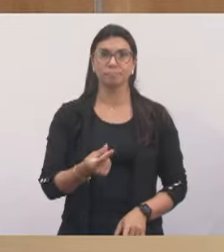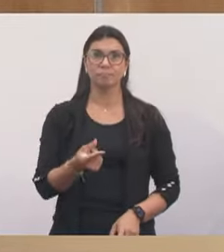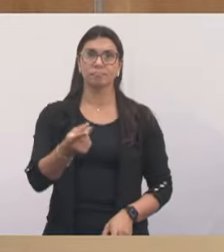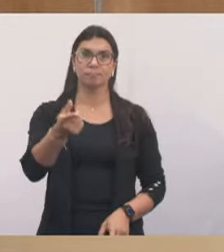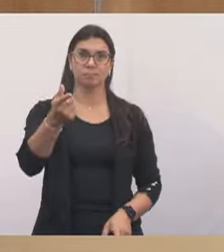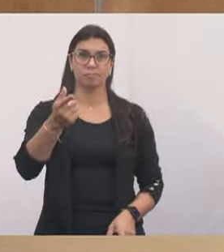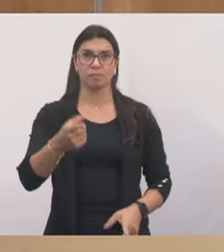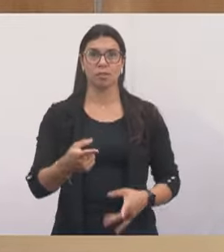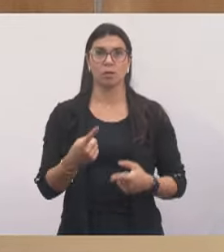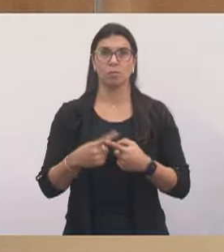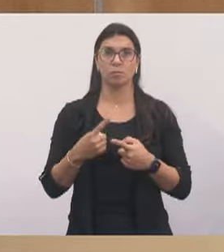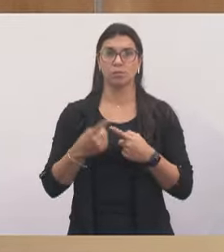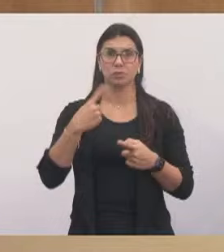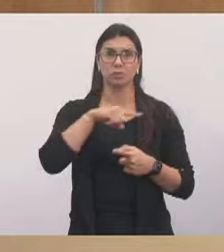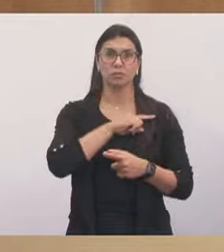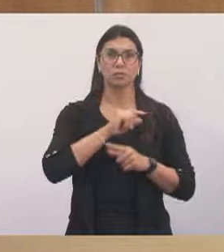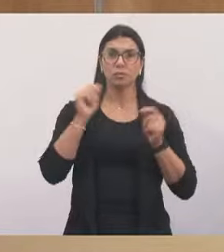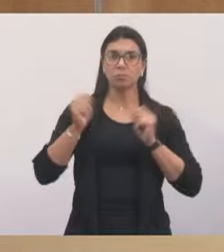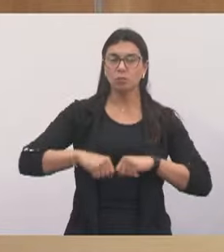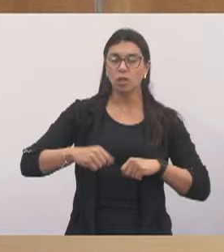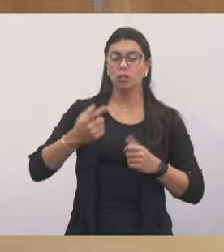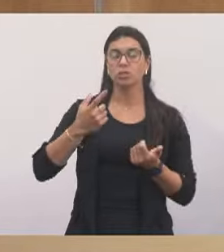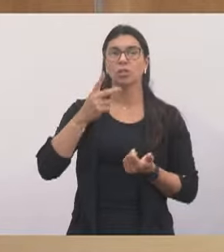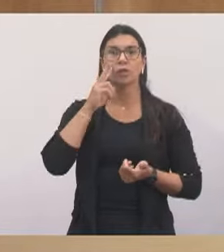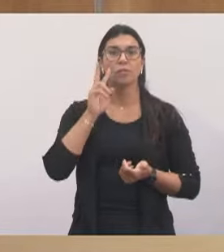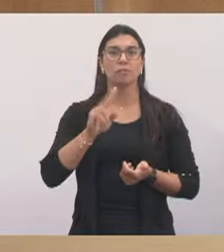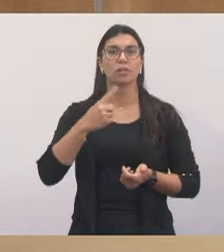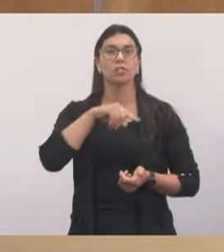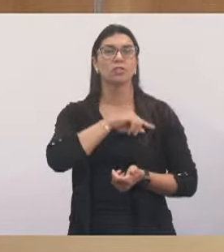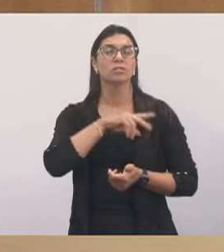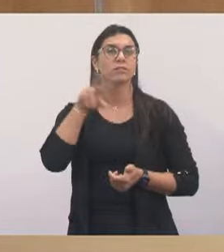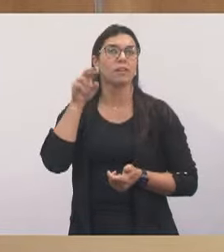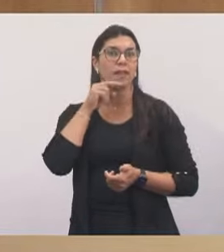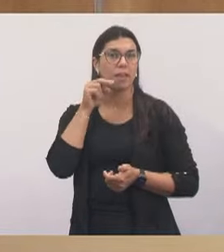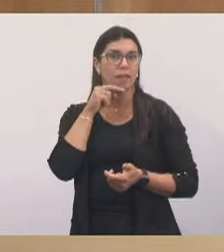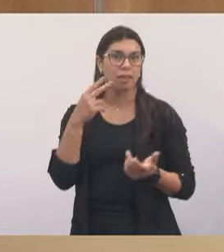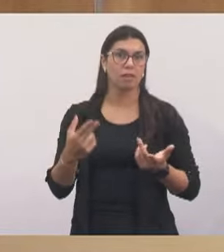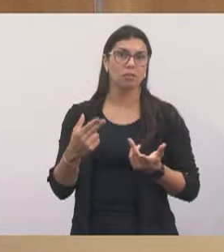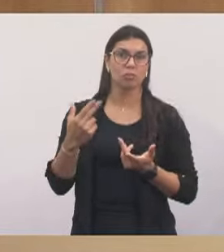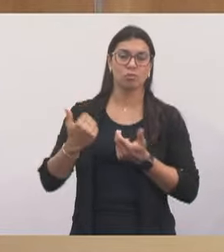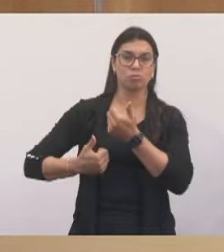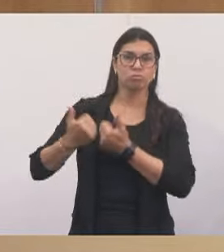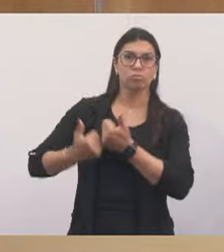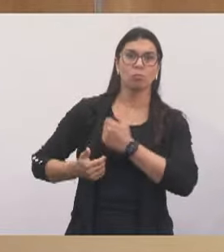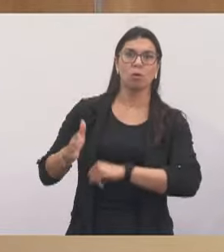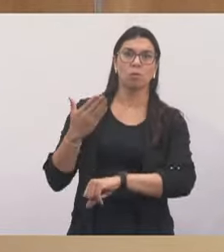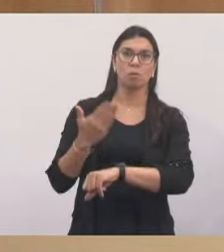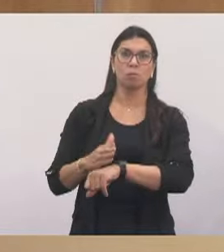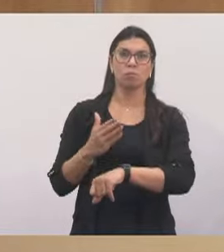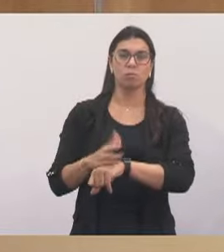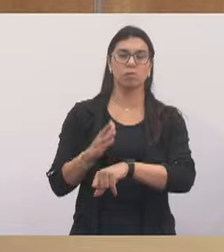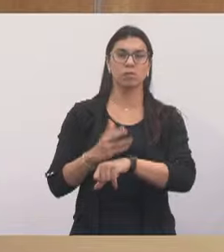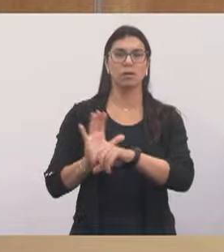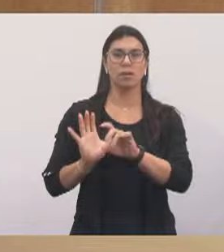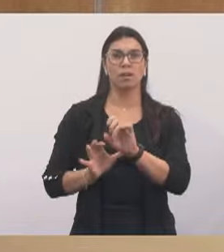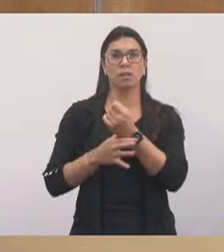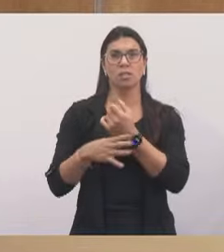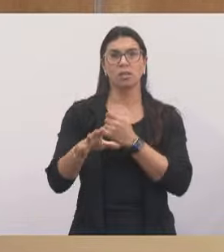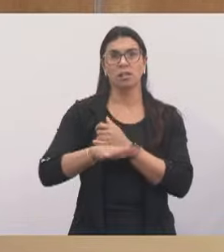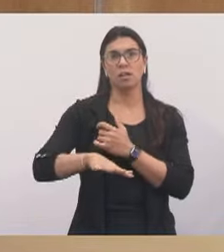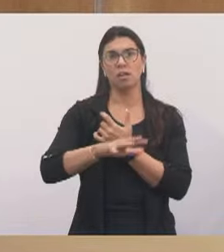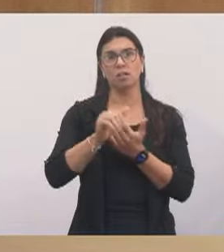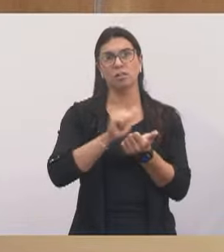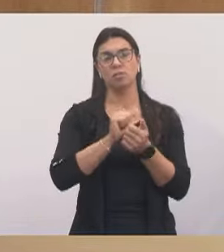né? Para que a gente possa ver lá nossos netos jogando futebol, para que a gente possa garantir que essas áreas de